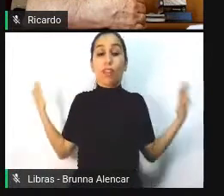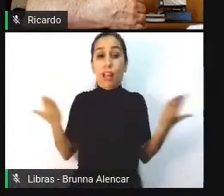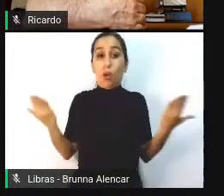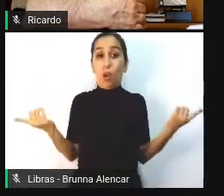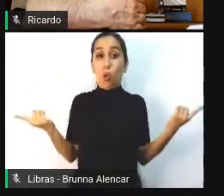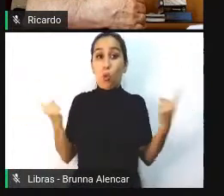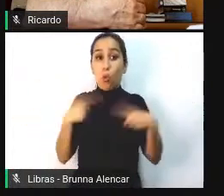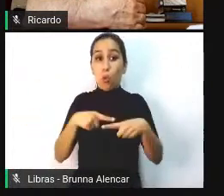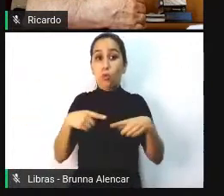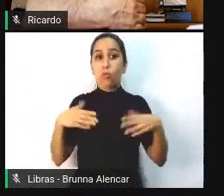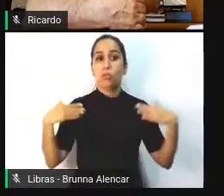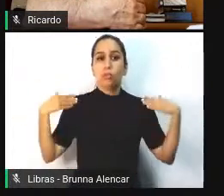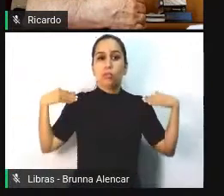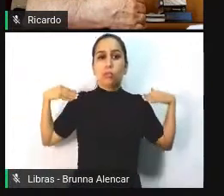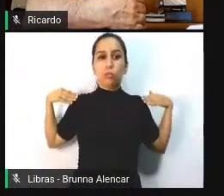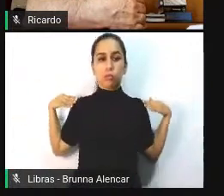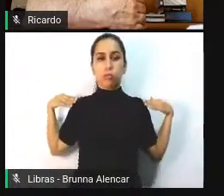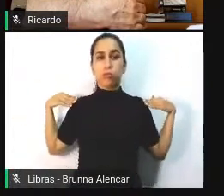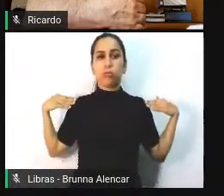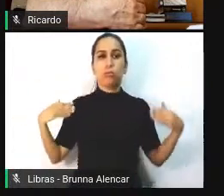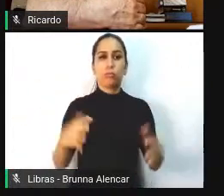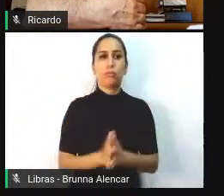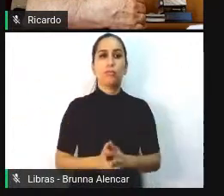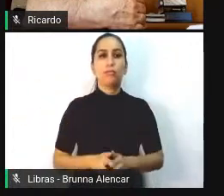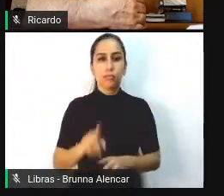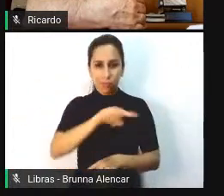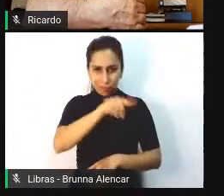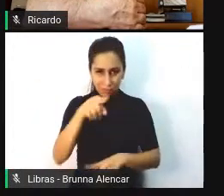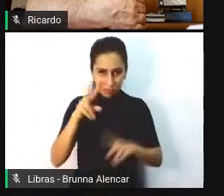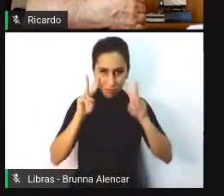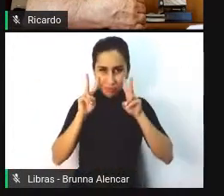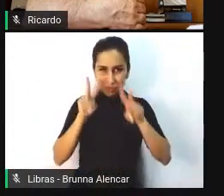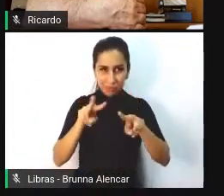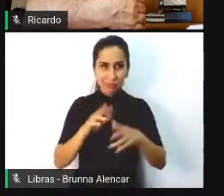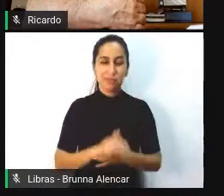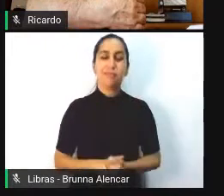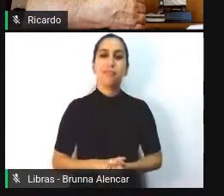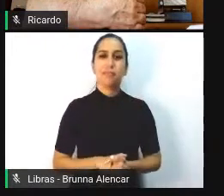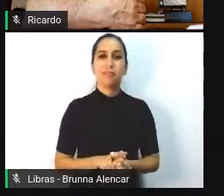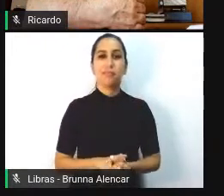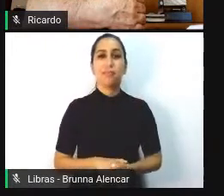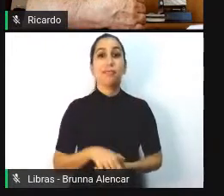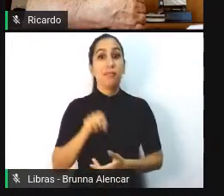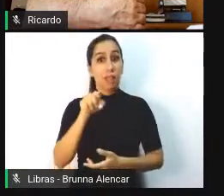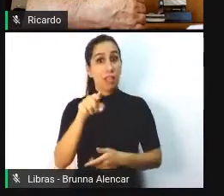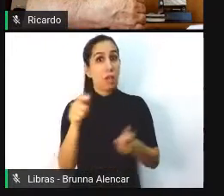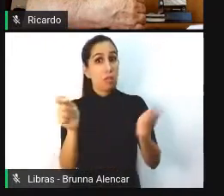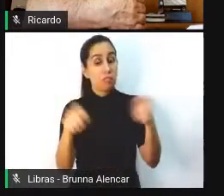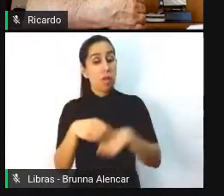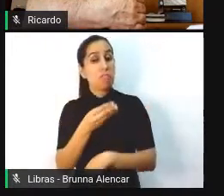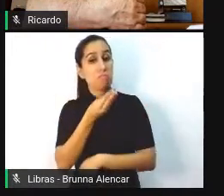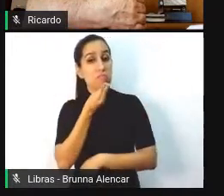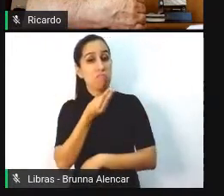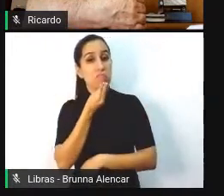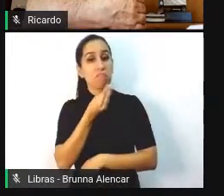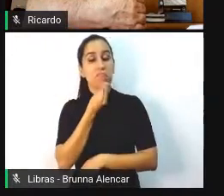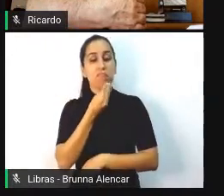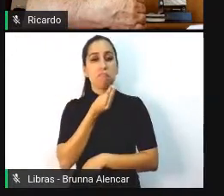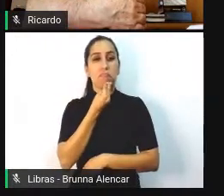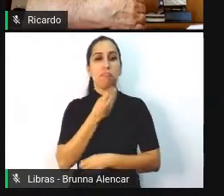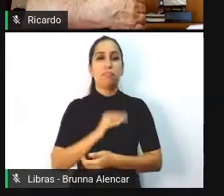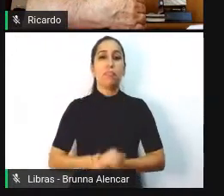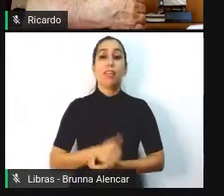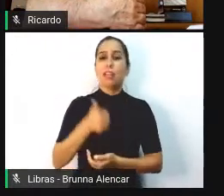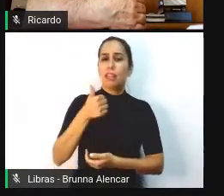da posição sentada. Vocês estão vendo aí? Essa é uma possibilidade, né? 10